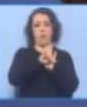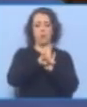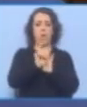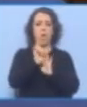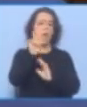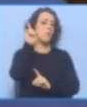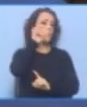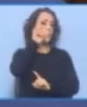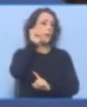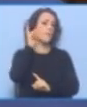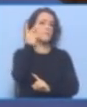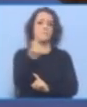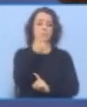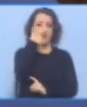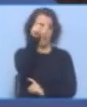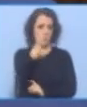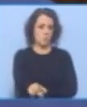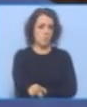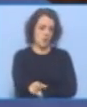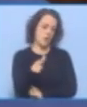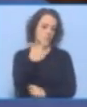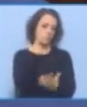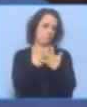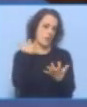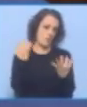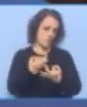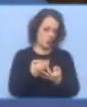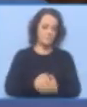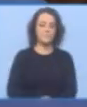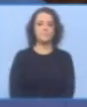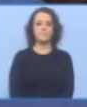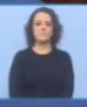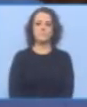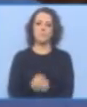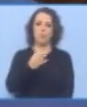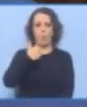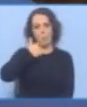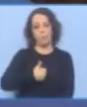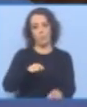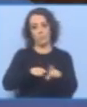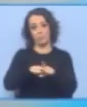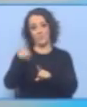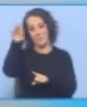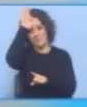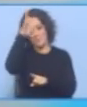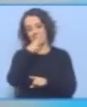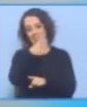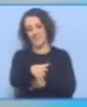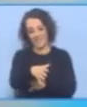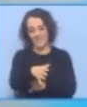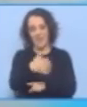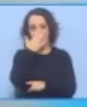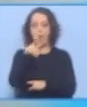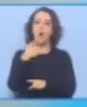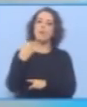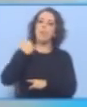humana, e, portanto, acho que é de assinalar esse facto. Foi uma ocasião de boa política, como diz o Papa na mensagem para o Dia Mundial da Paz? Eu acho que